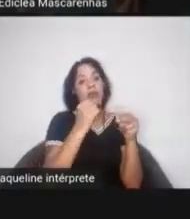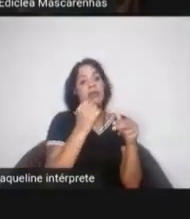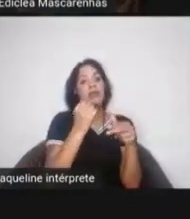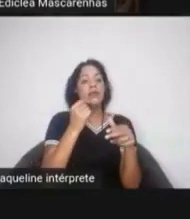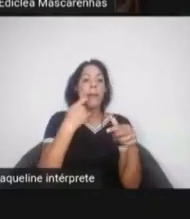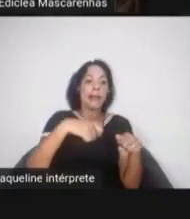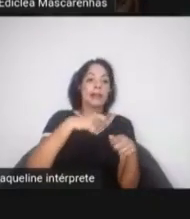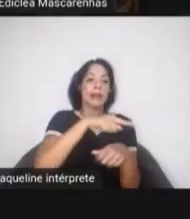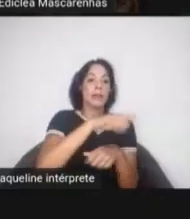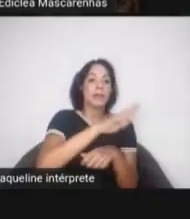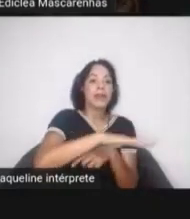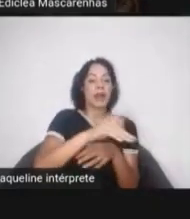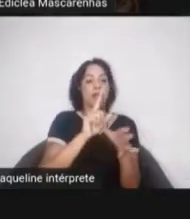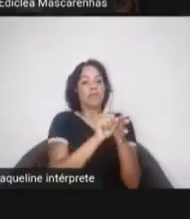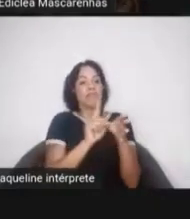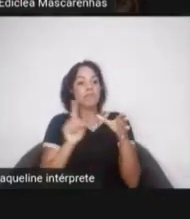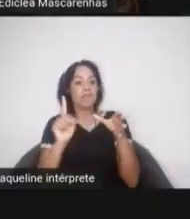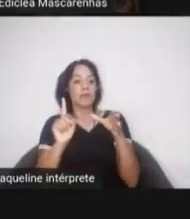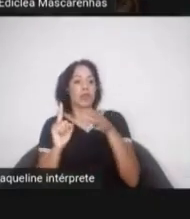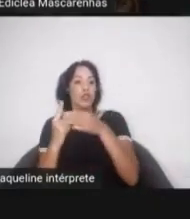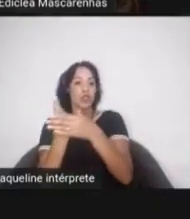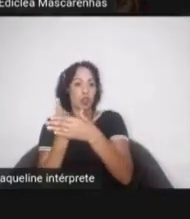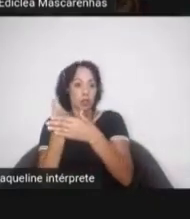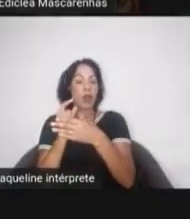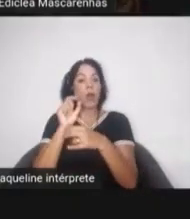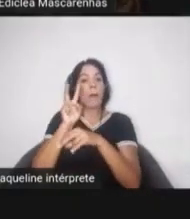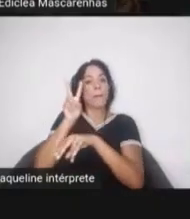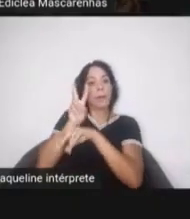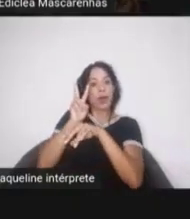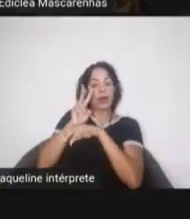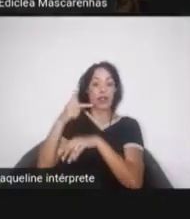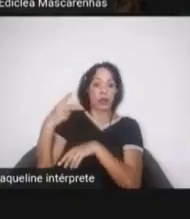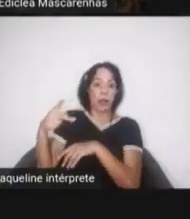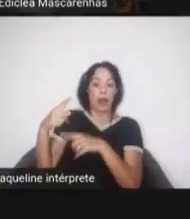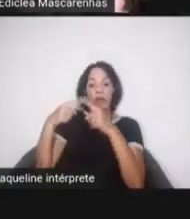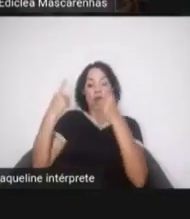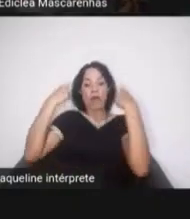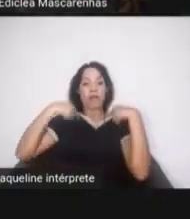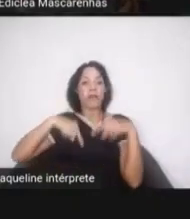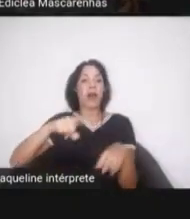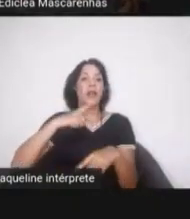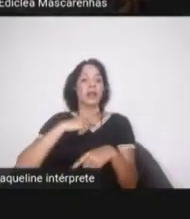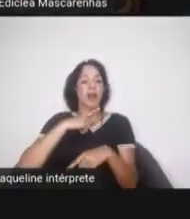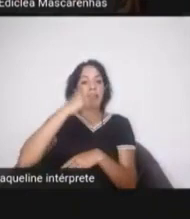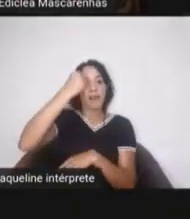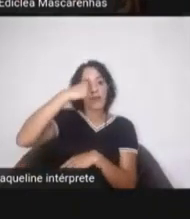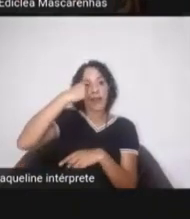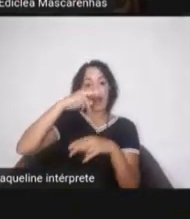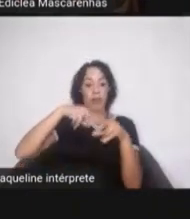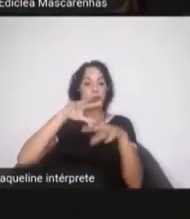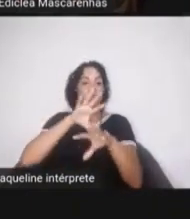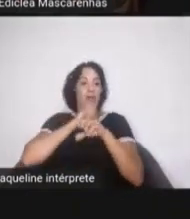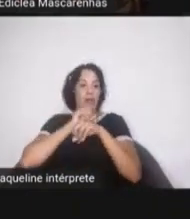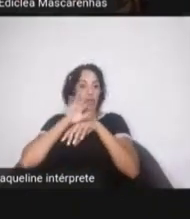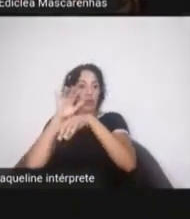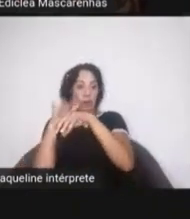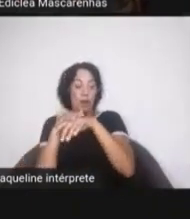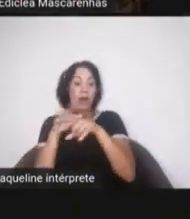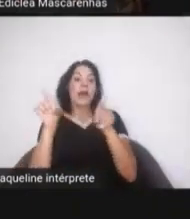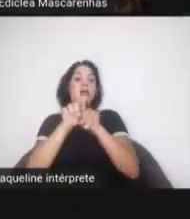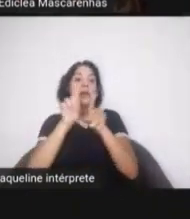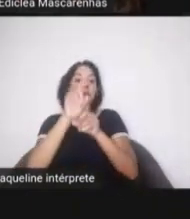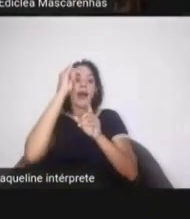tanto a criança, que está com uma condição vulnerável imunológica, quanto também o restante, né,